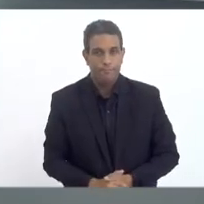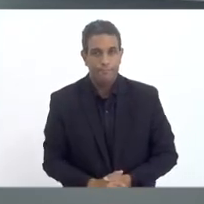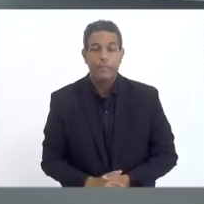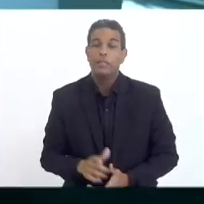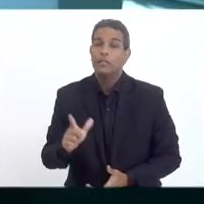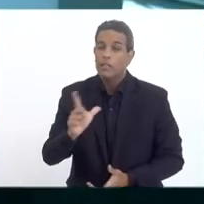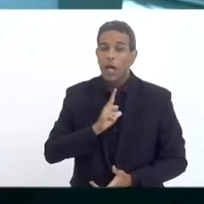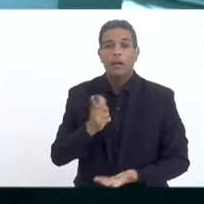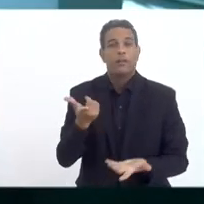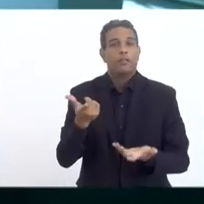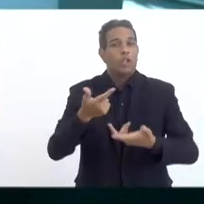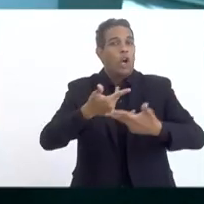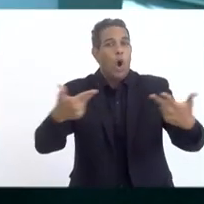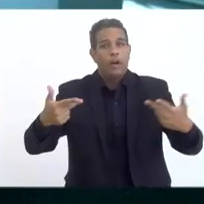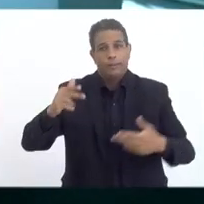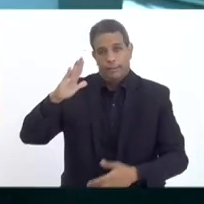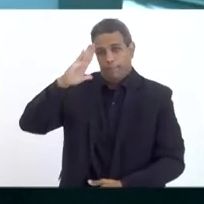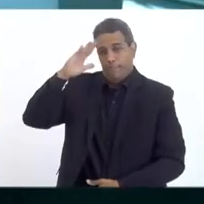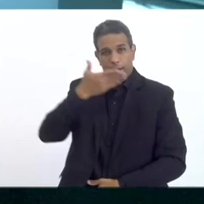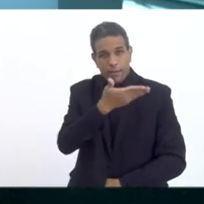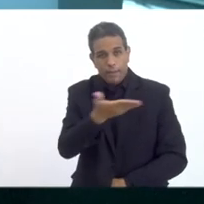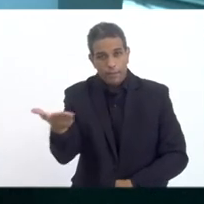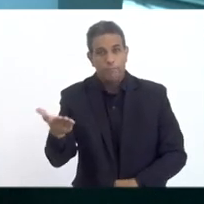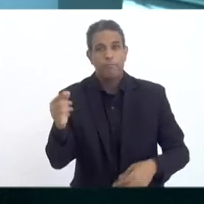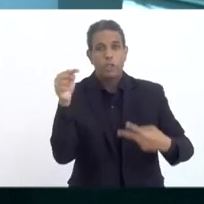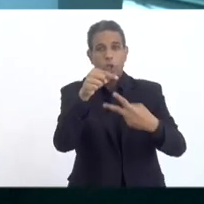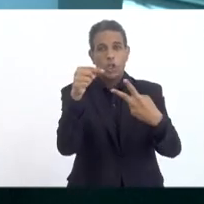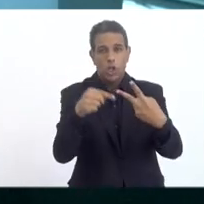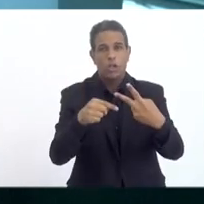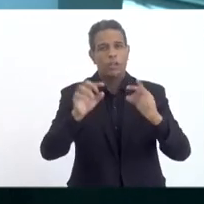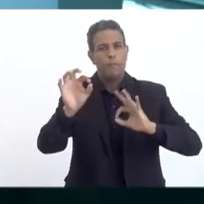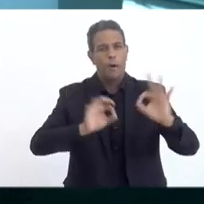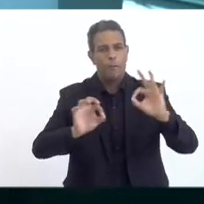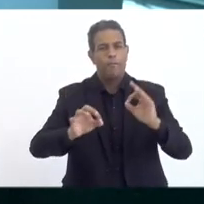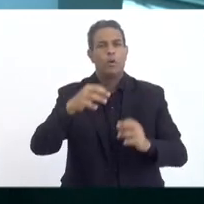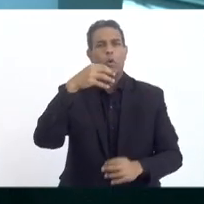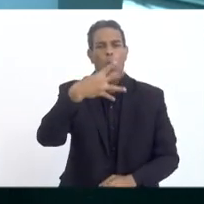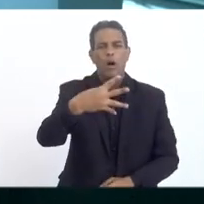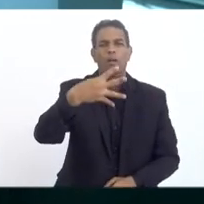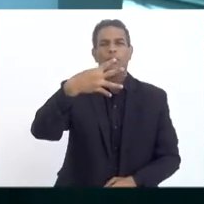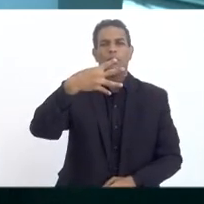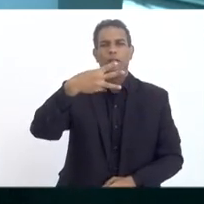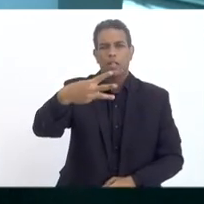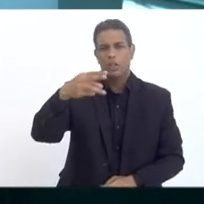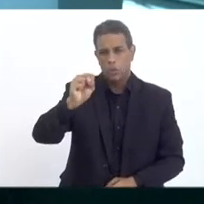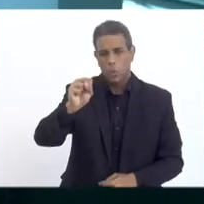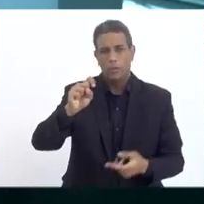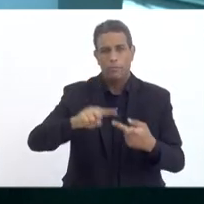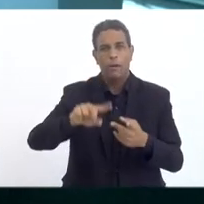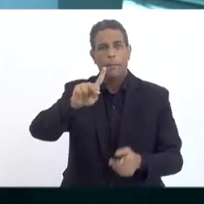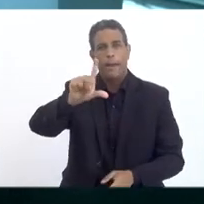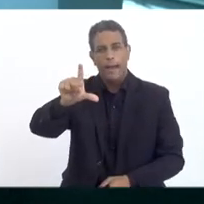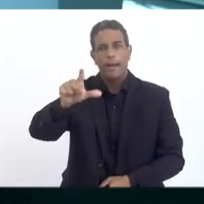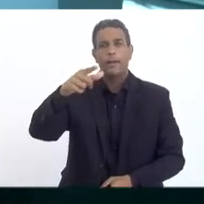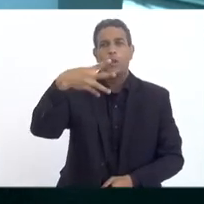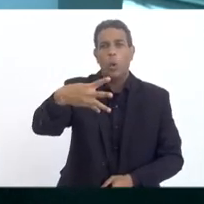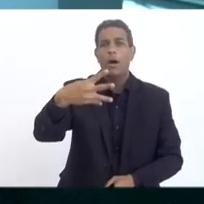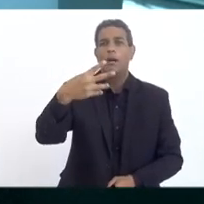outros pontos principais do projeto de lei, senhores, dos dois projetos, né, o 4348 e o PLC